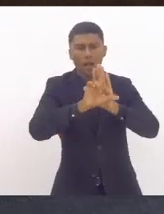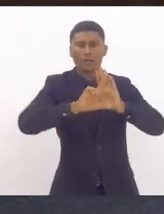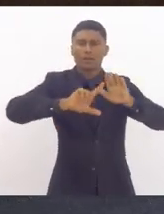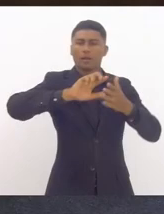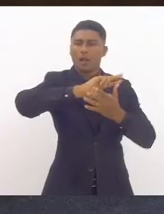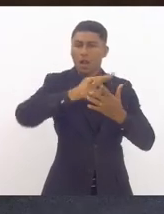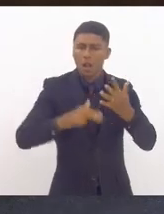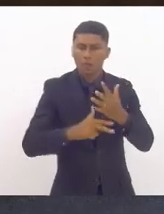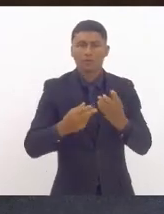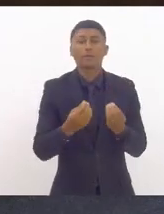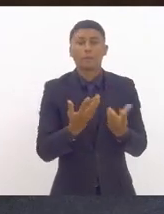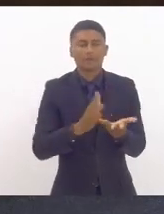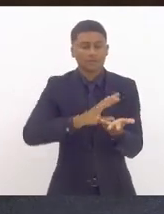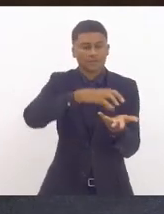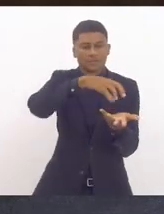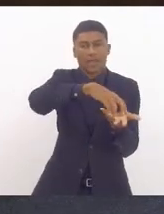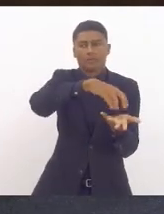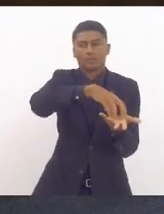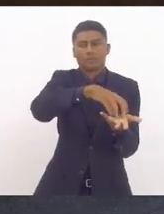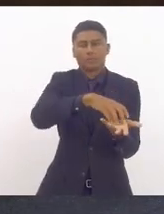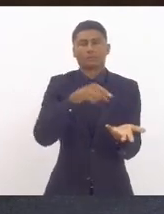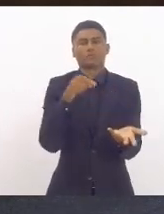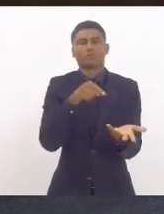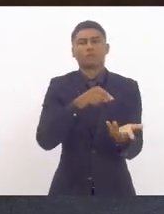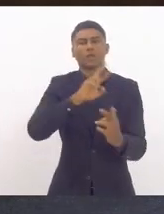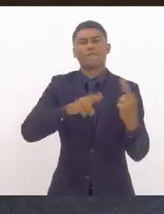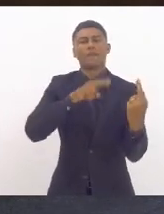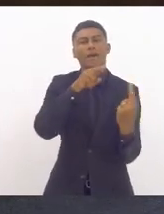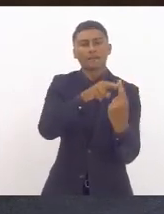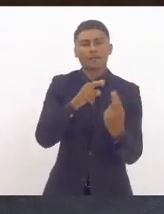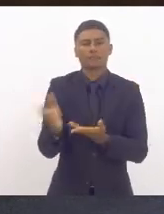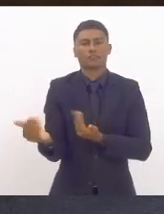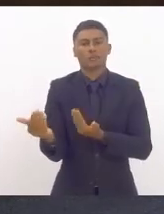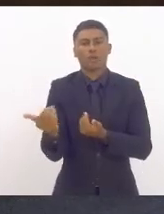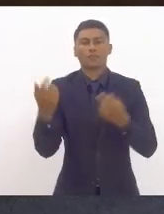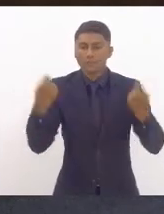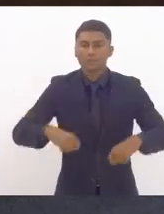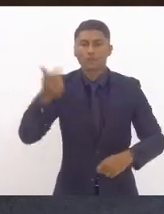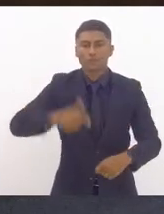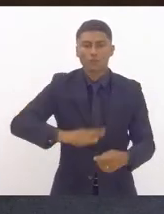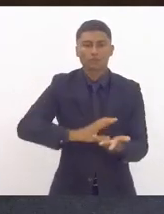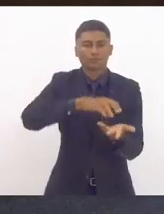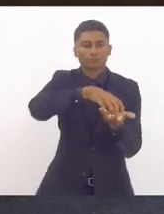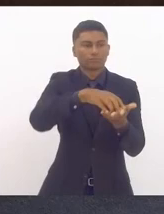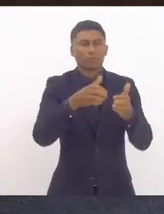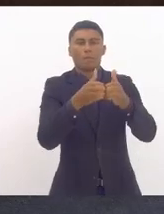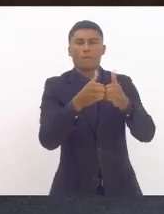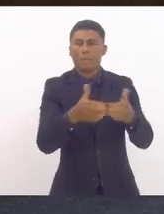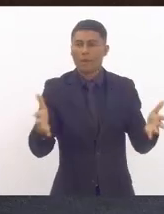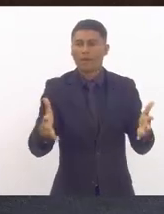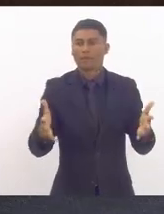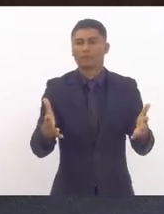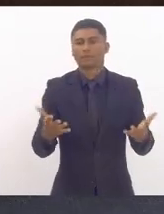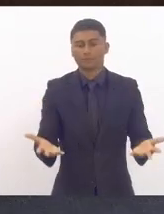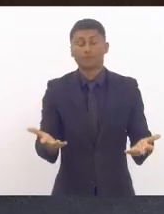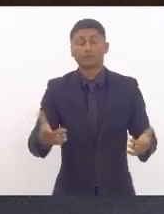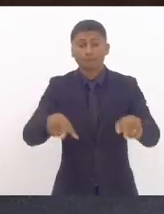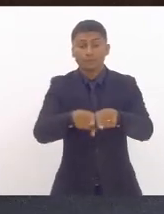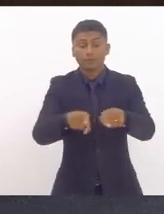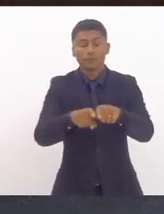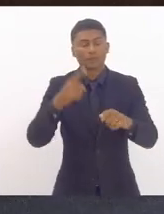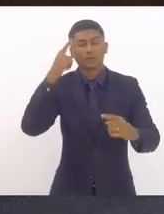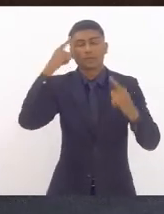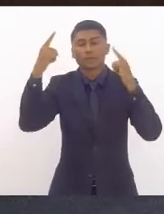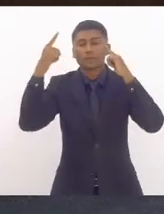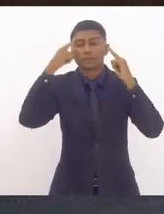reabertura dos centros de referência para a juventude. E aí é importante também lembrar, senhora presidenta, que na época